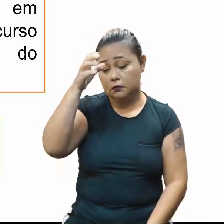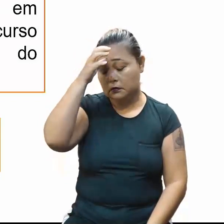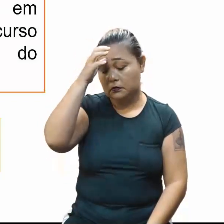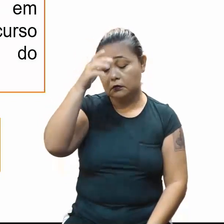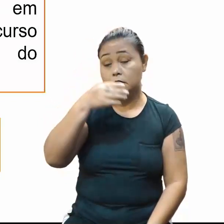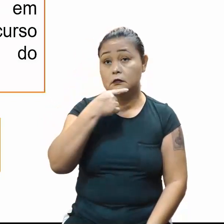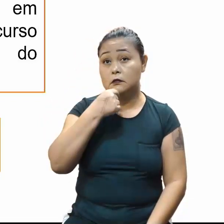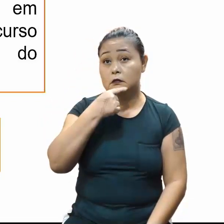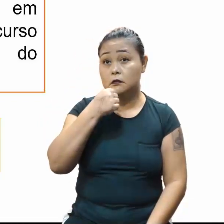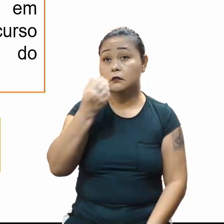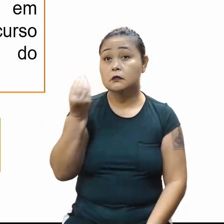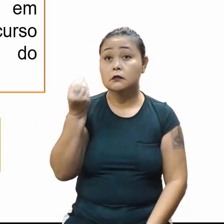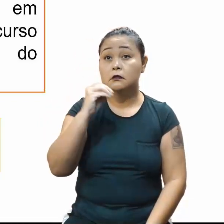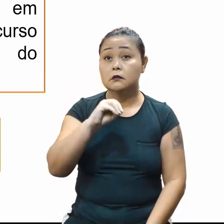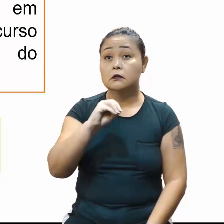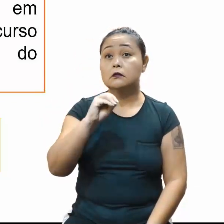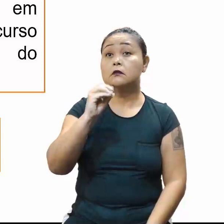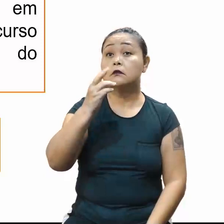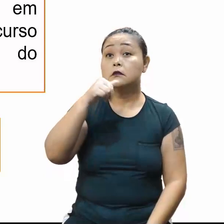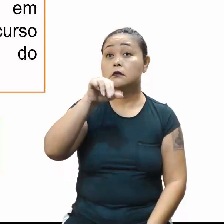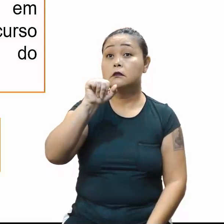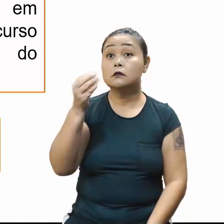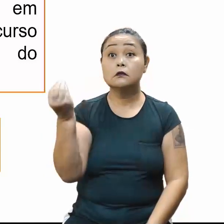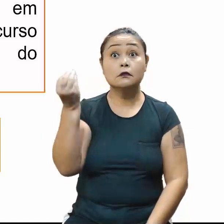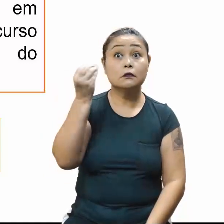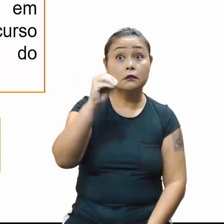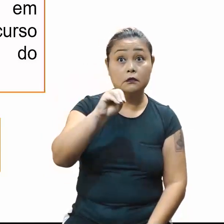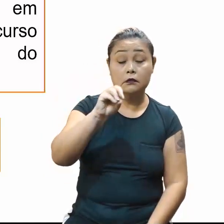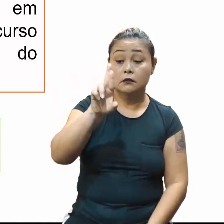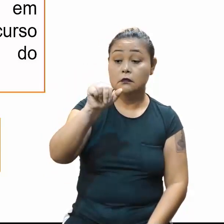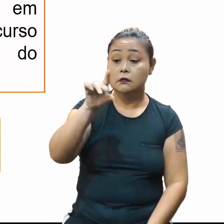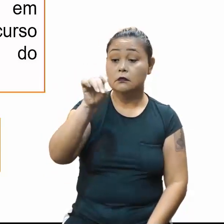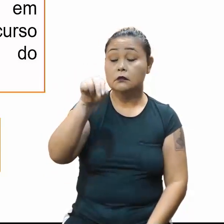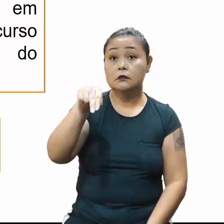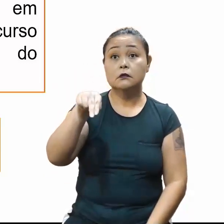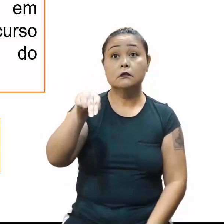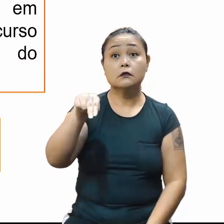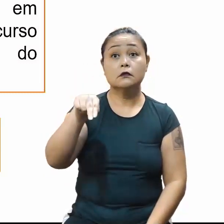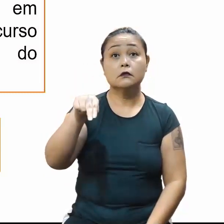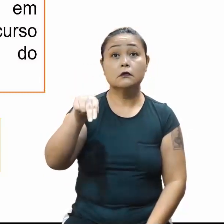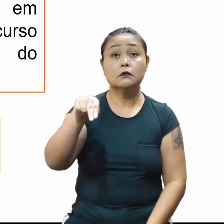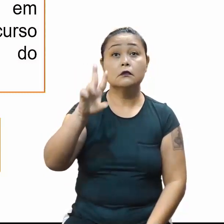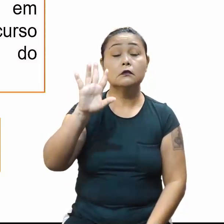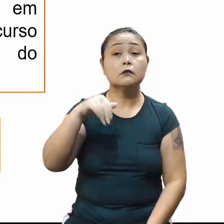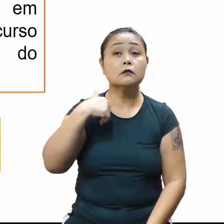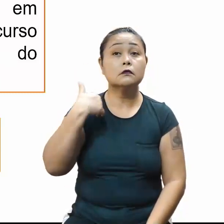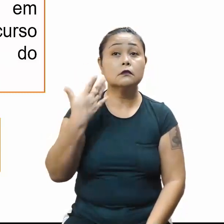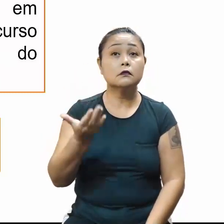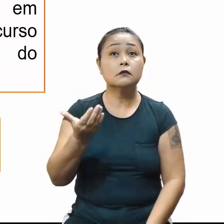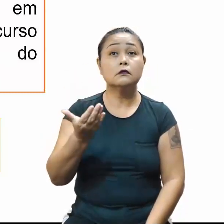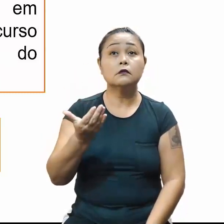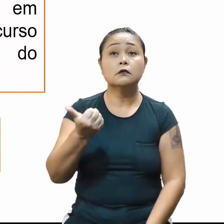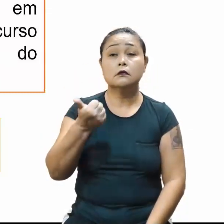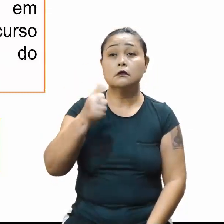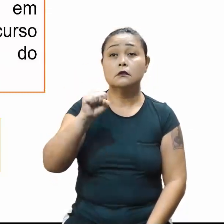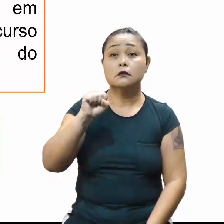se torna então o nome dele Cândido Mariano da Silva, agora com o sobrenome de Rondon. E em